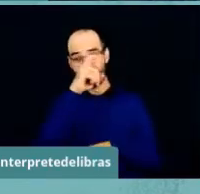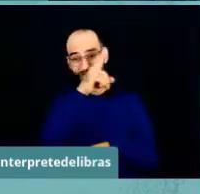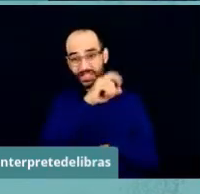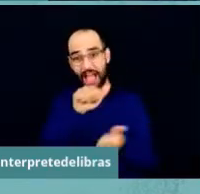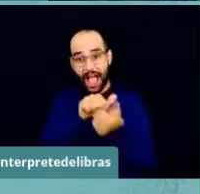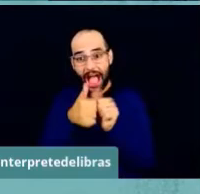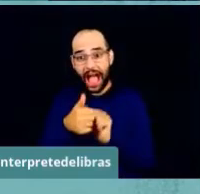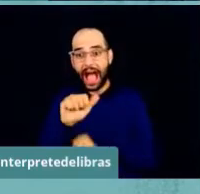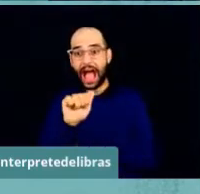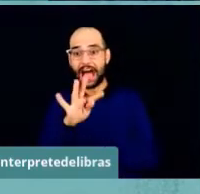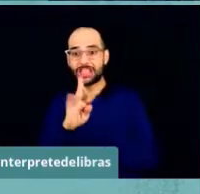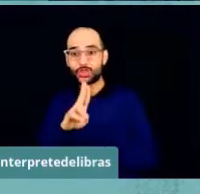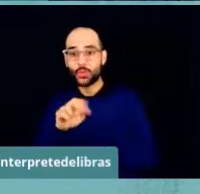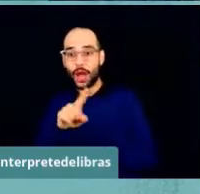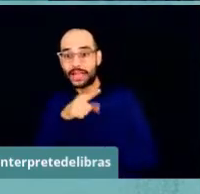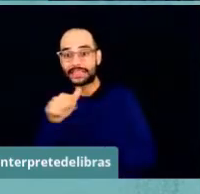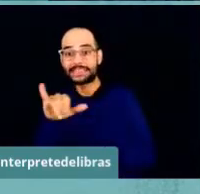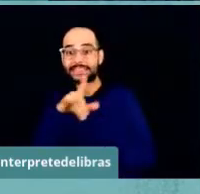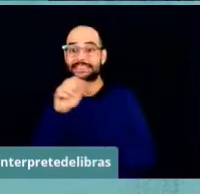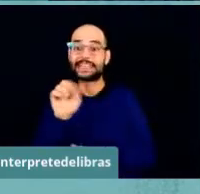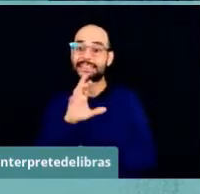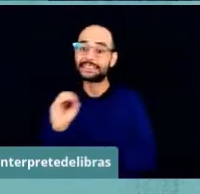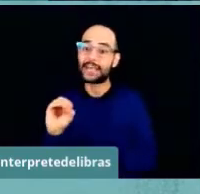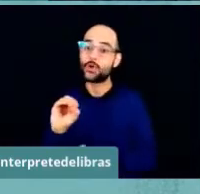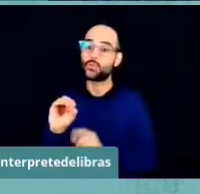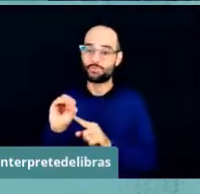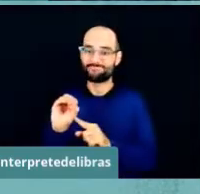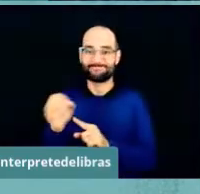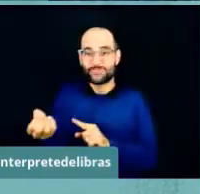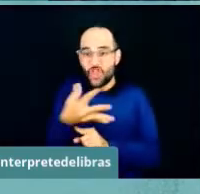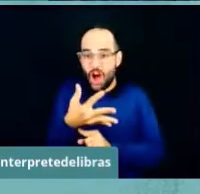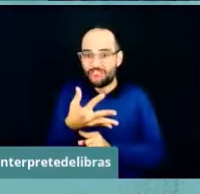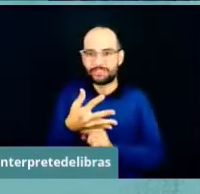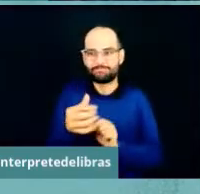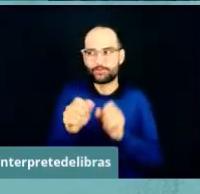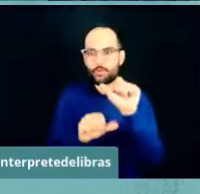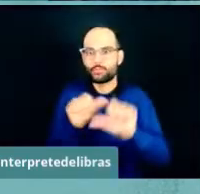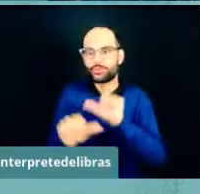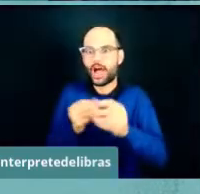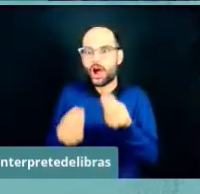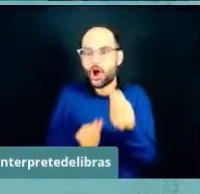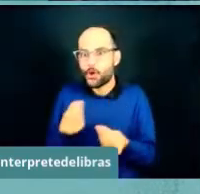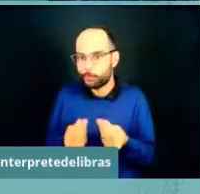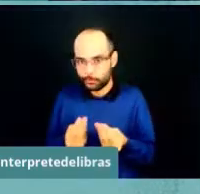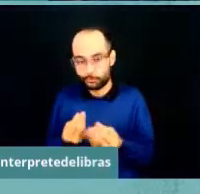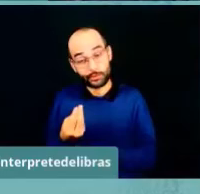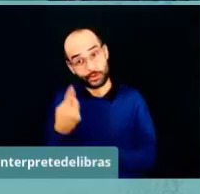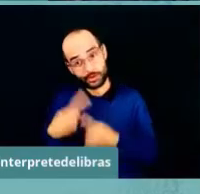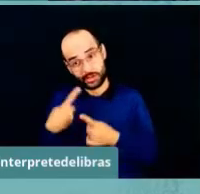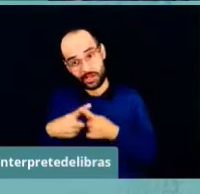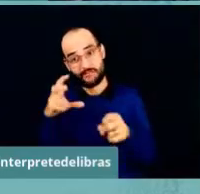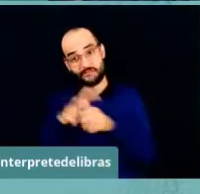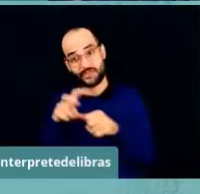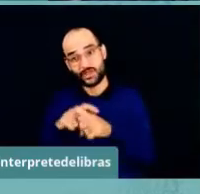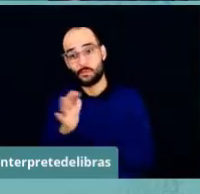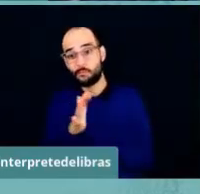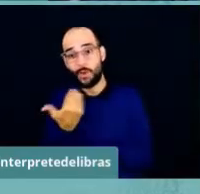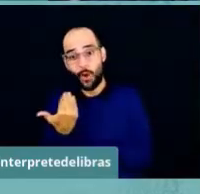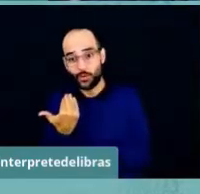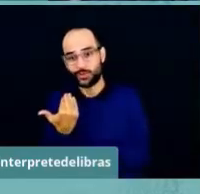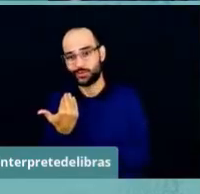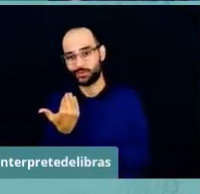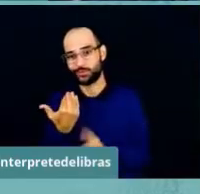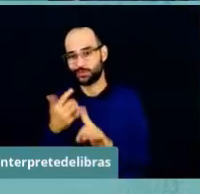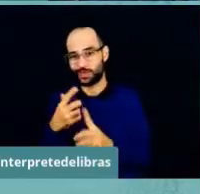vacina para que cubra as novas variantes. Ela é uma vacina de vírus não vivo, então ela não causa doença, então é uma